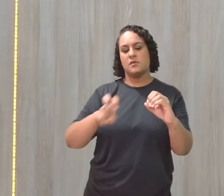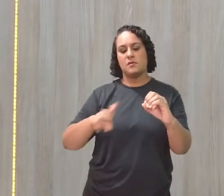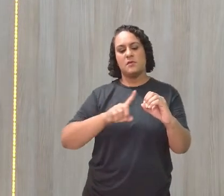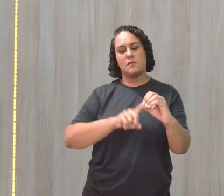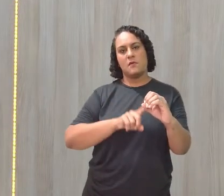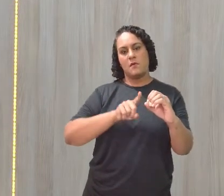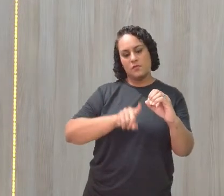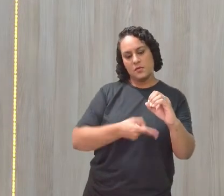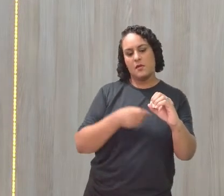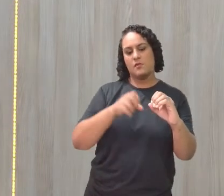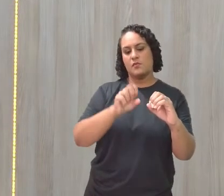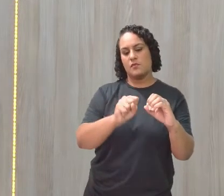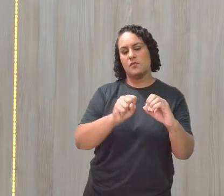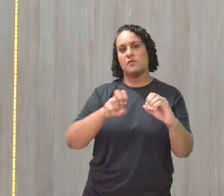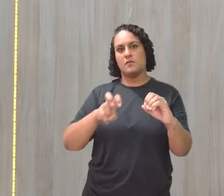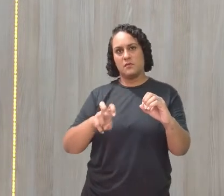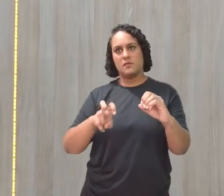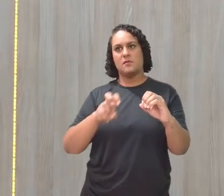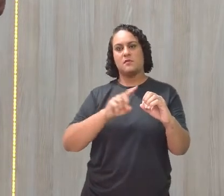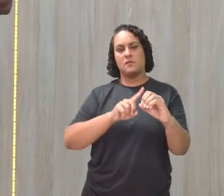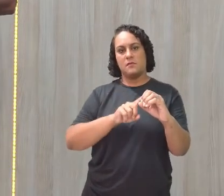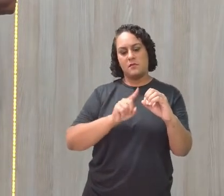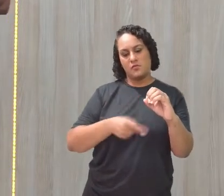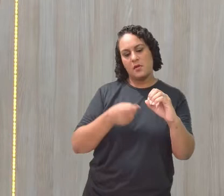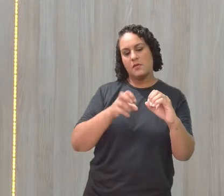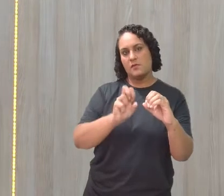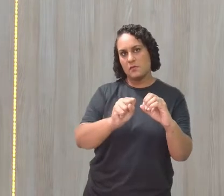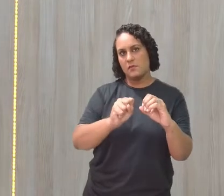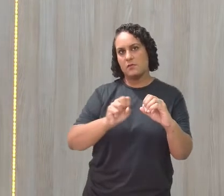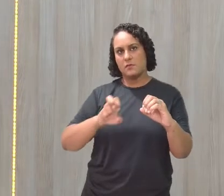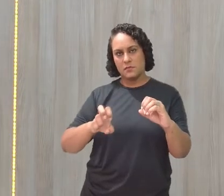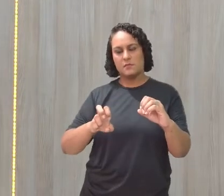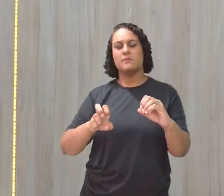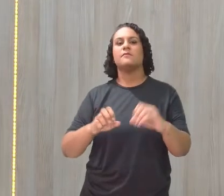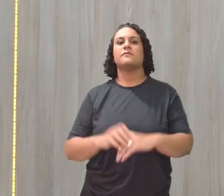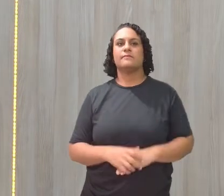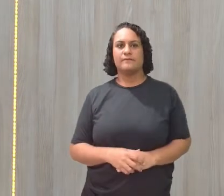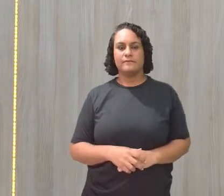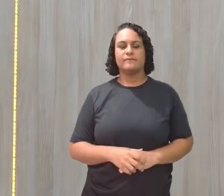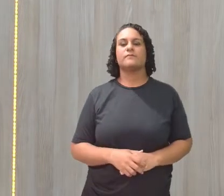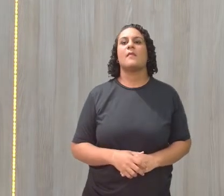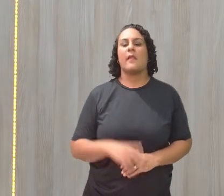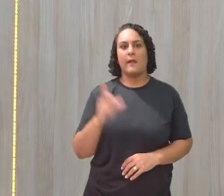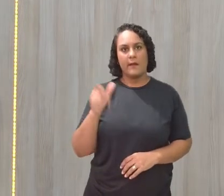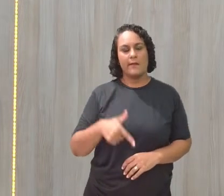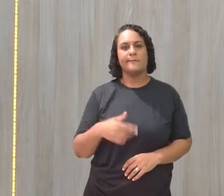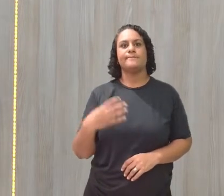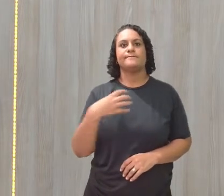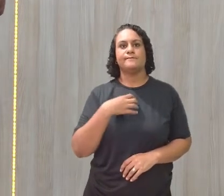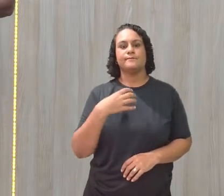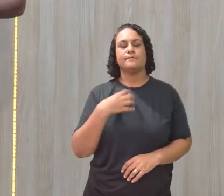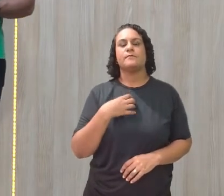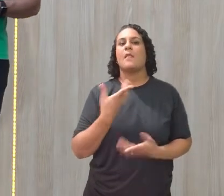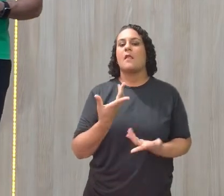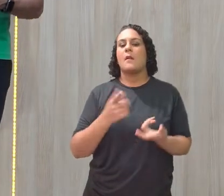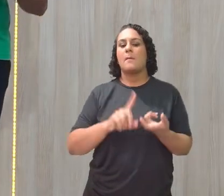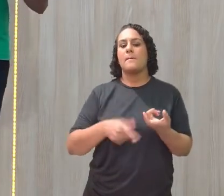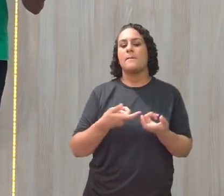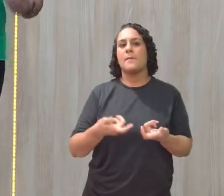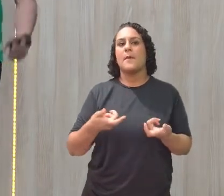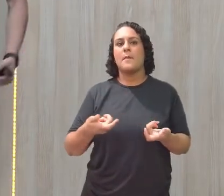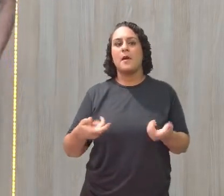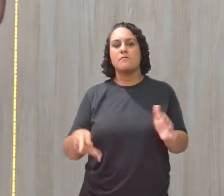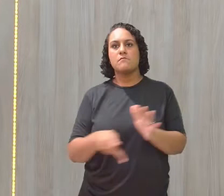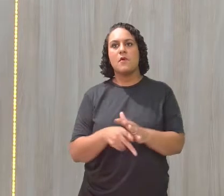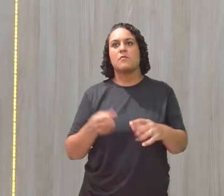que ficar aqui ó, entre o 0 e o 8. Então, 0,85 é a forma do número decimal